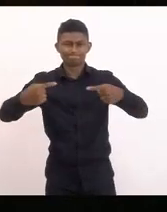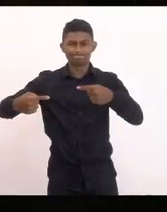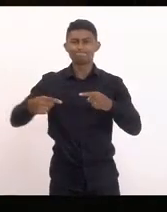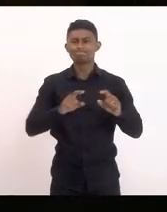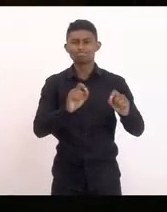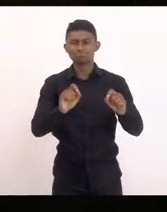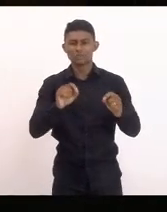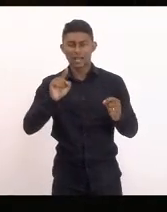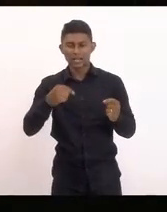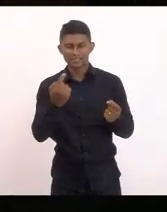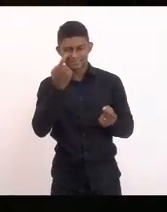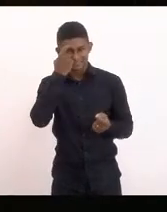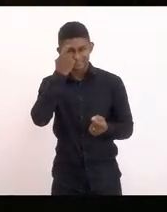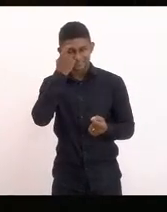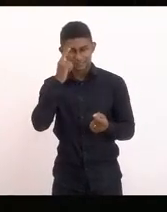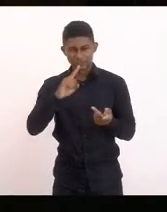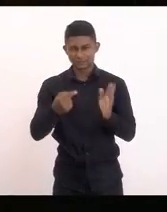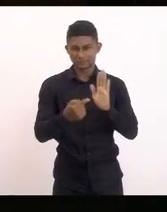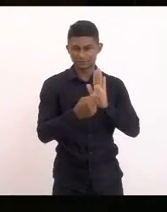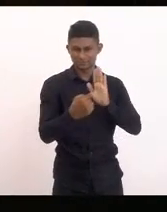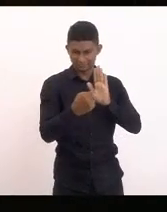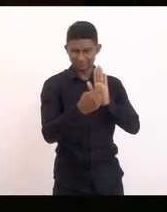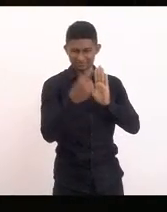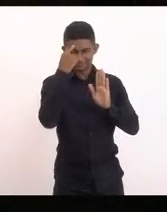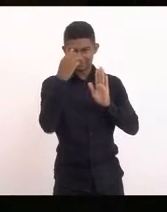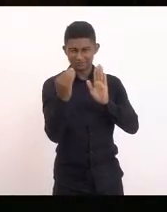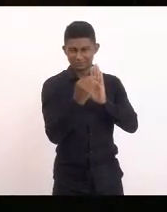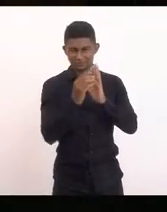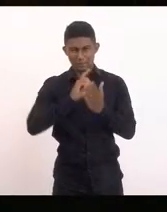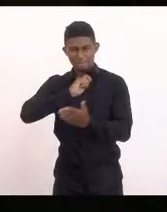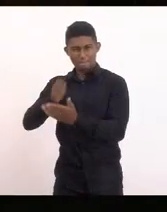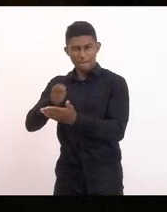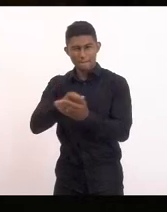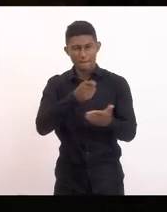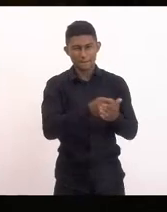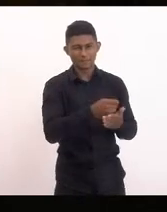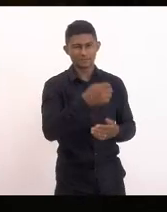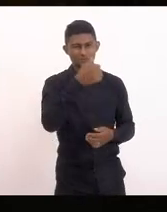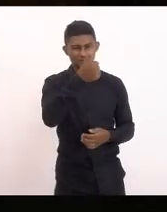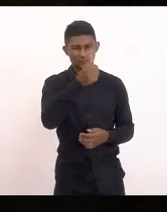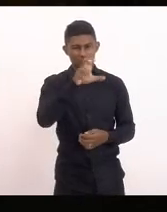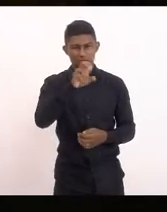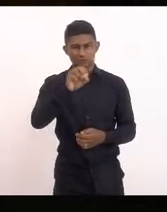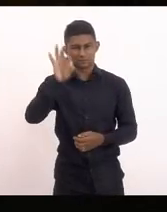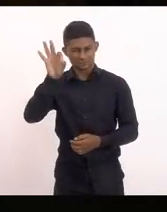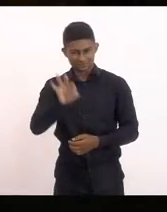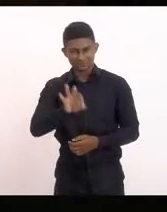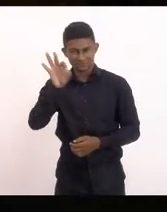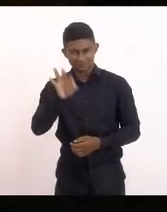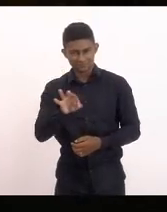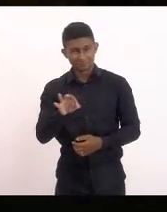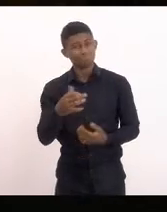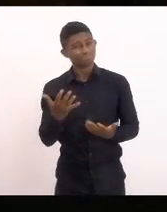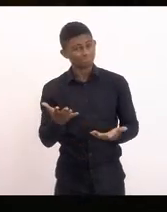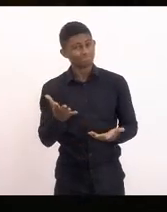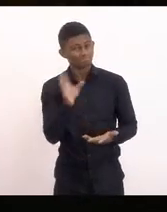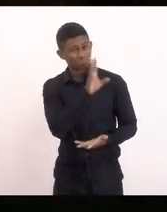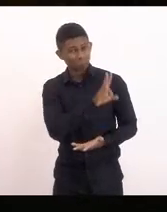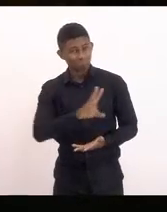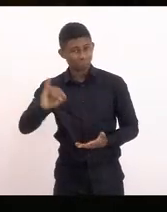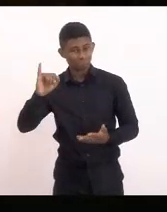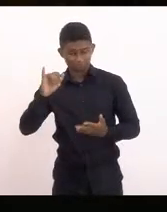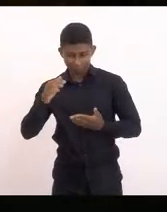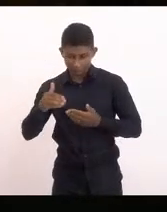essa gratificação, no percentual de 150%, ela irá vigir de imediatamente em